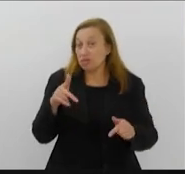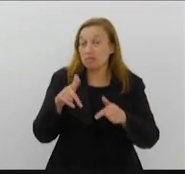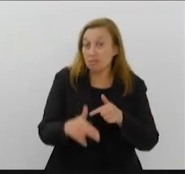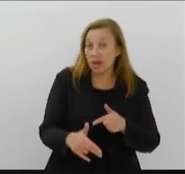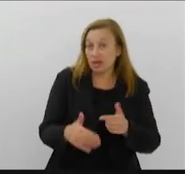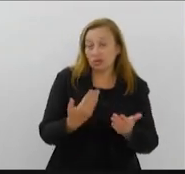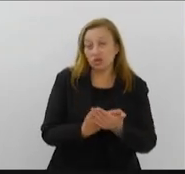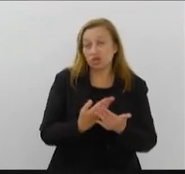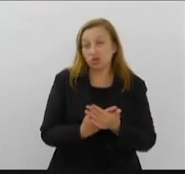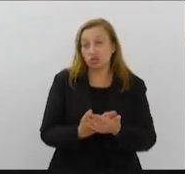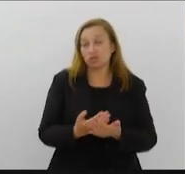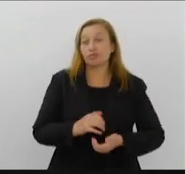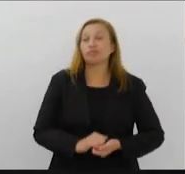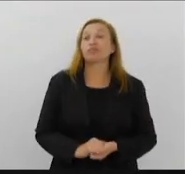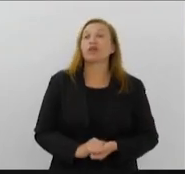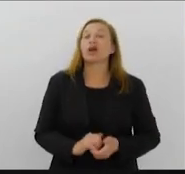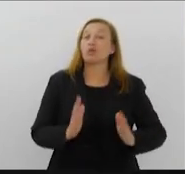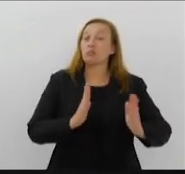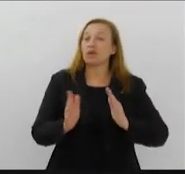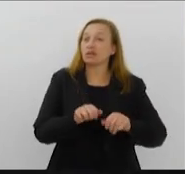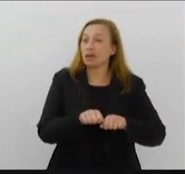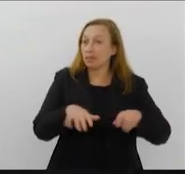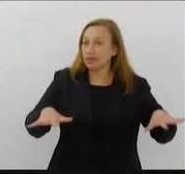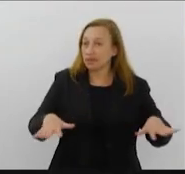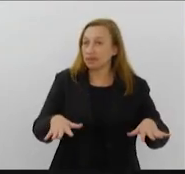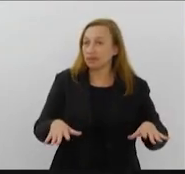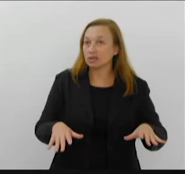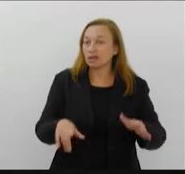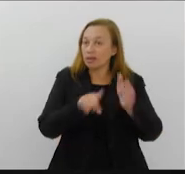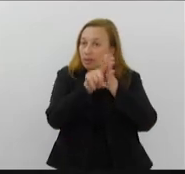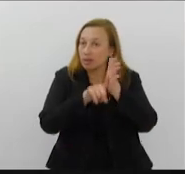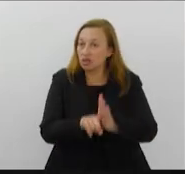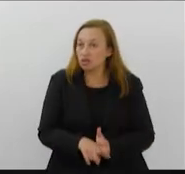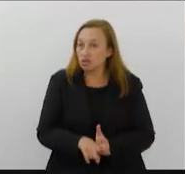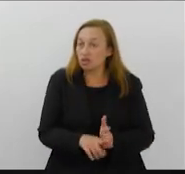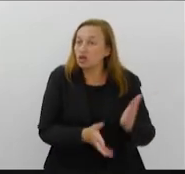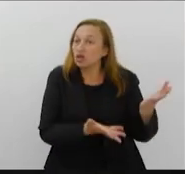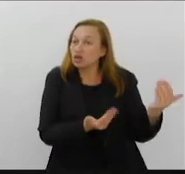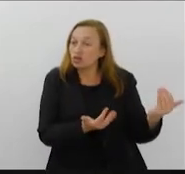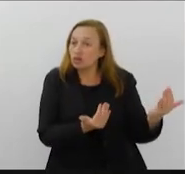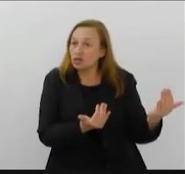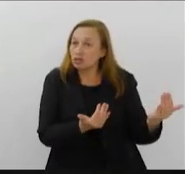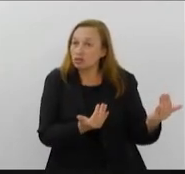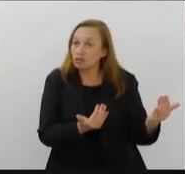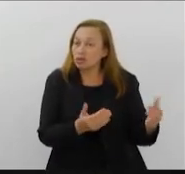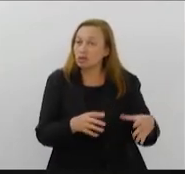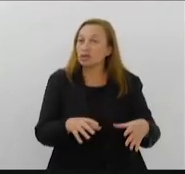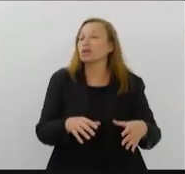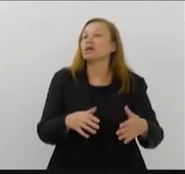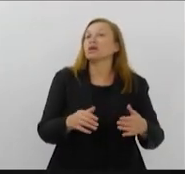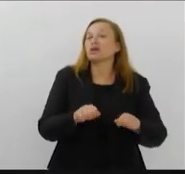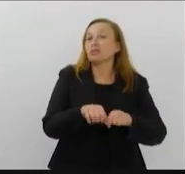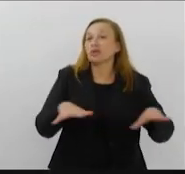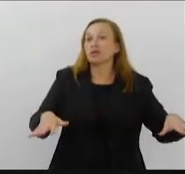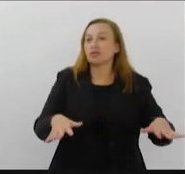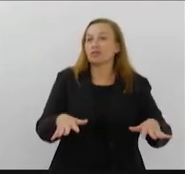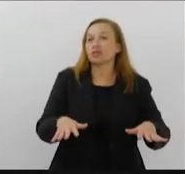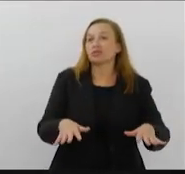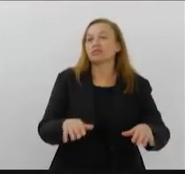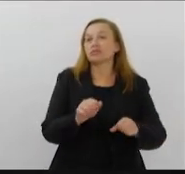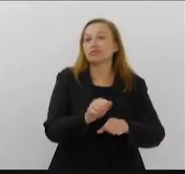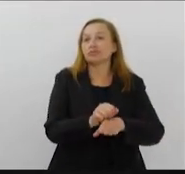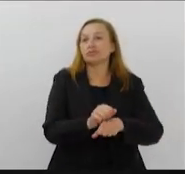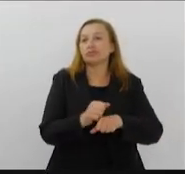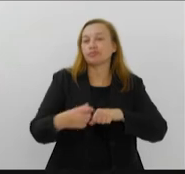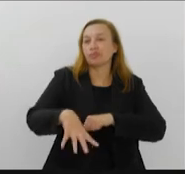Quando a gente, por exemplo, durante a pandemia, a gente lançou uma pesquisa que chamava Juventudes e a Pandemia do Coronavírus. Então, a gente foi conversar com a juventude do Brasil